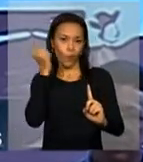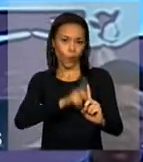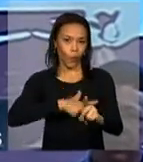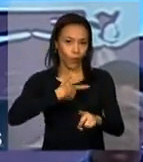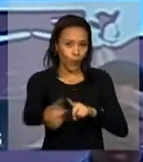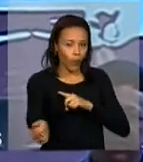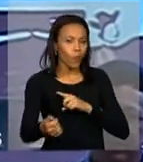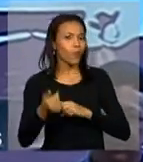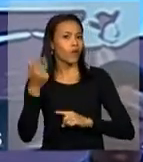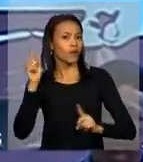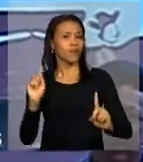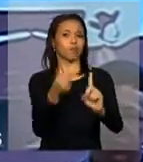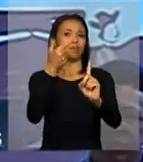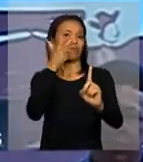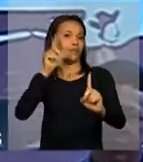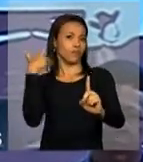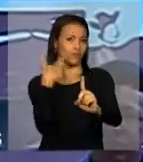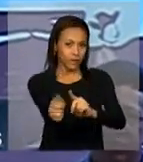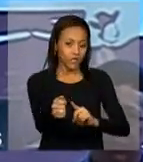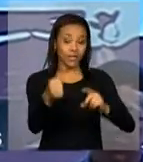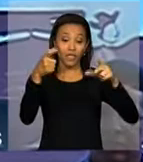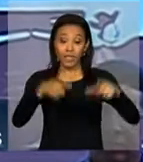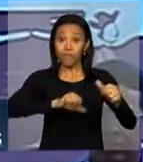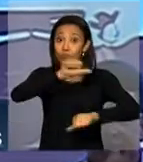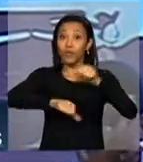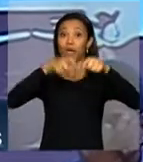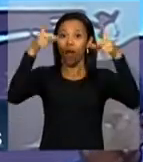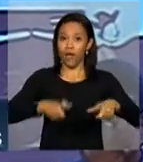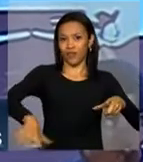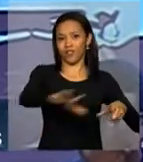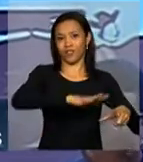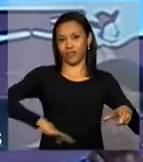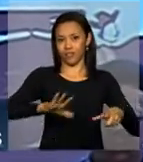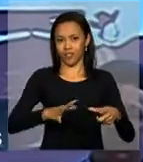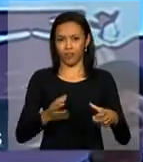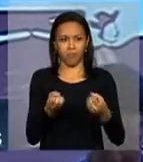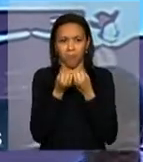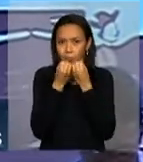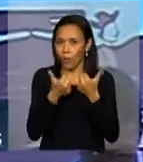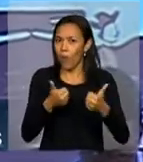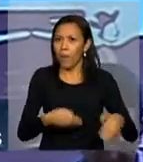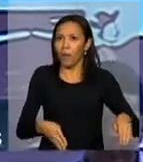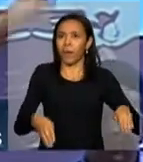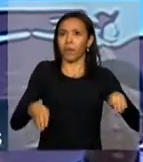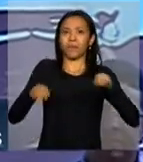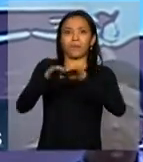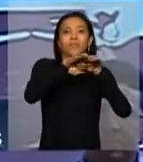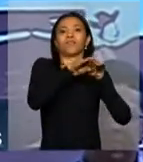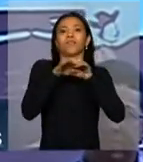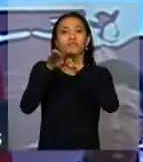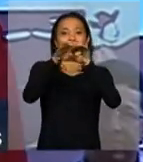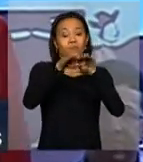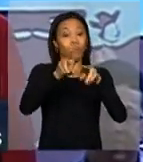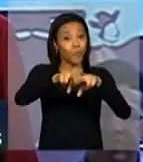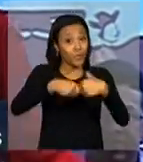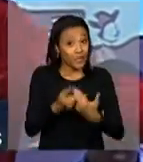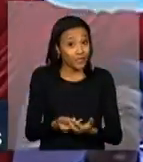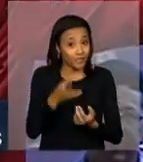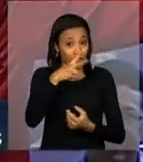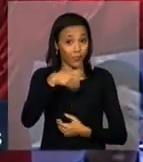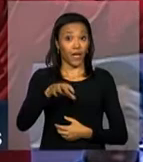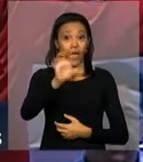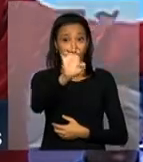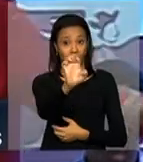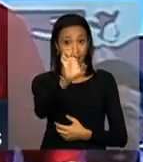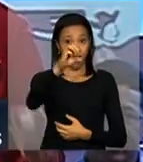transformar essa região numa região extremamente competitiva. Por isso, a Embrapa falou primeiro. Por